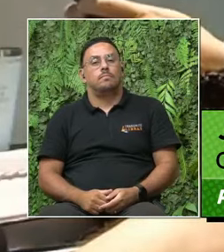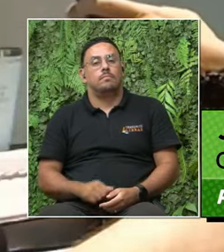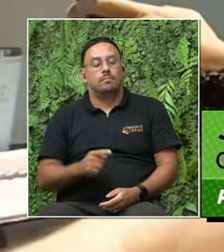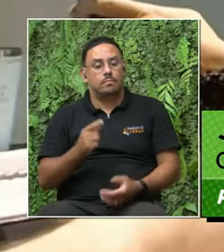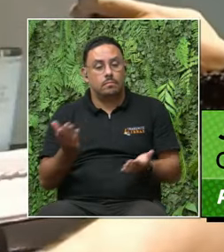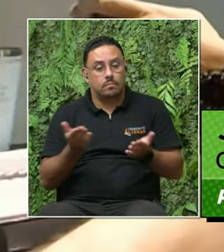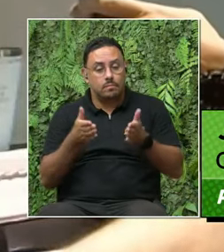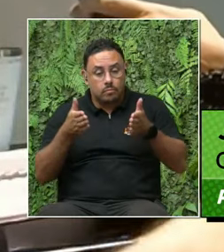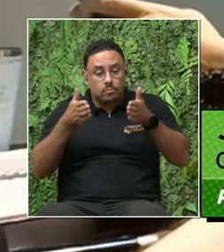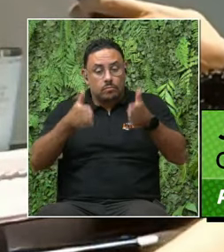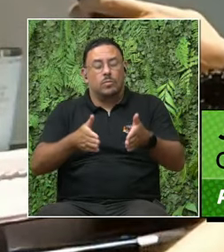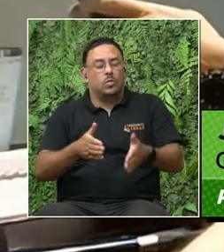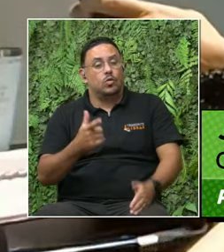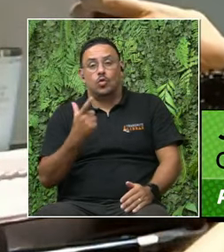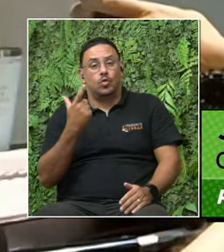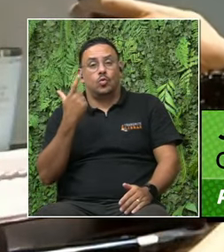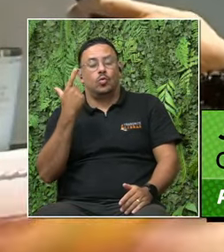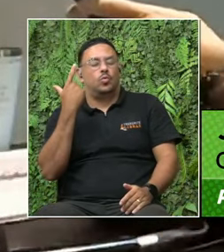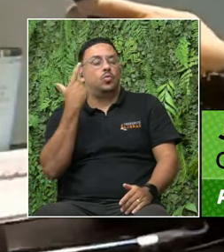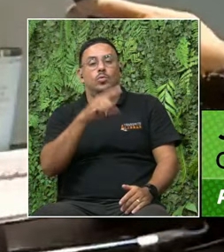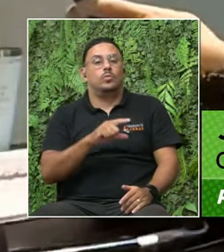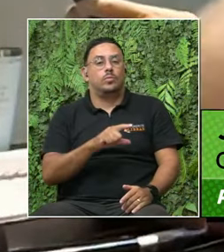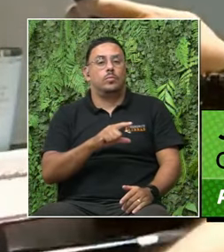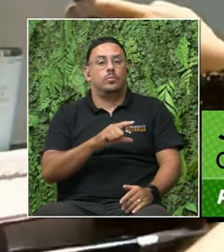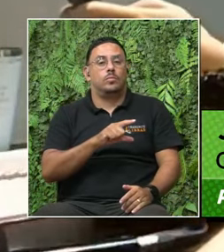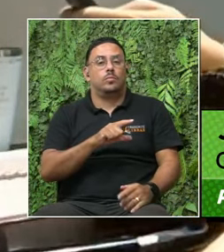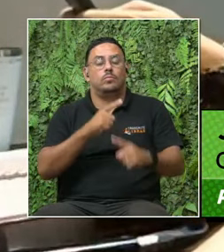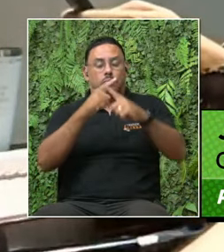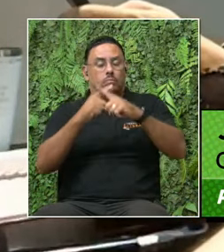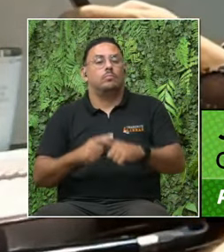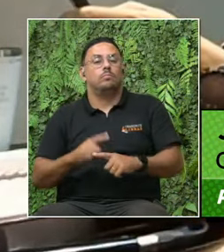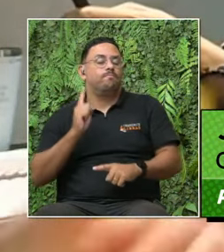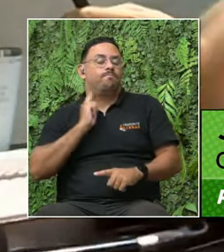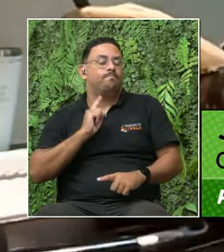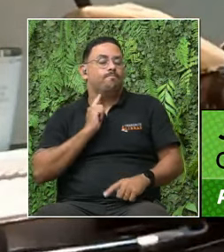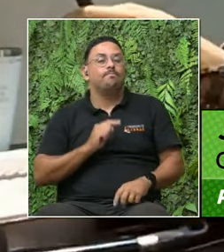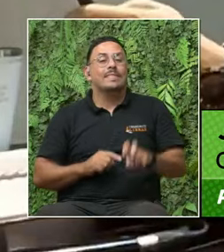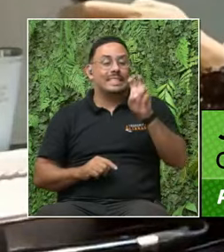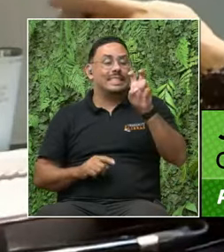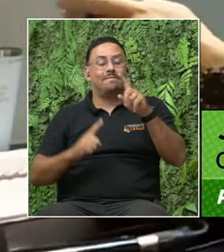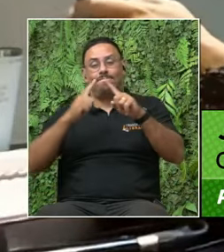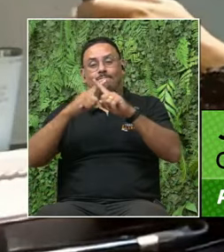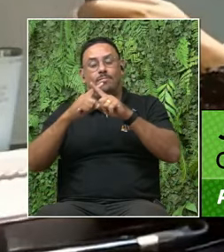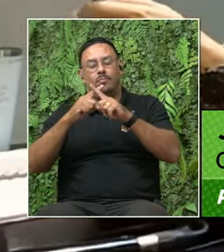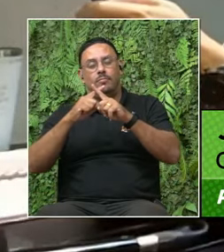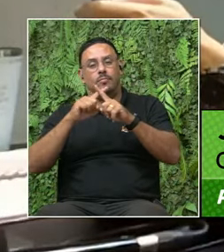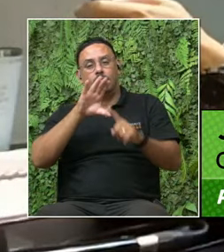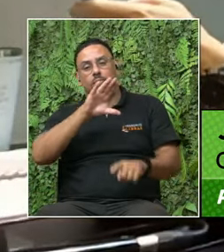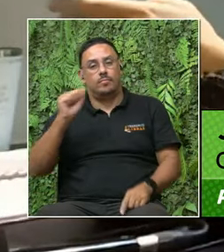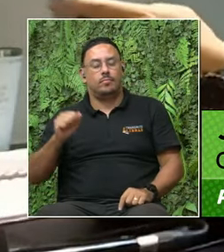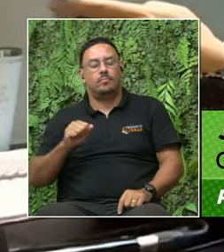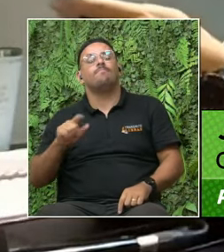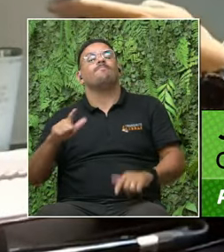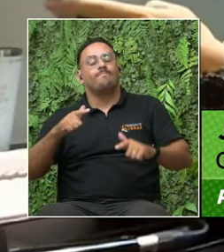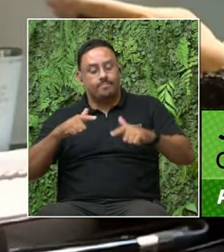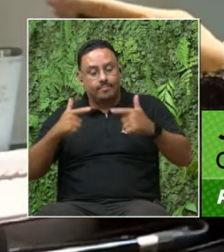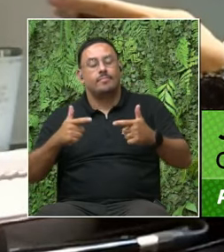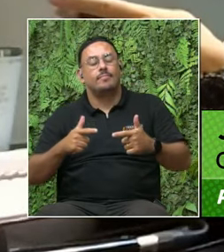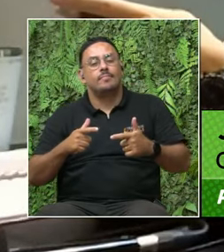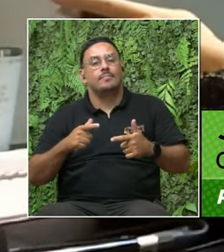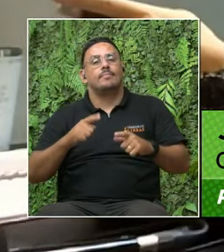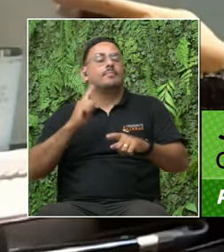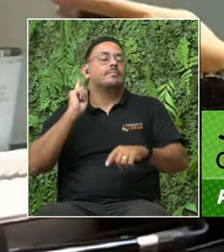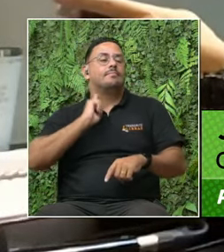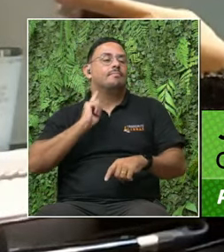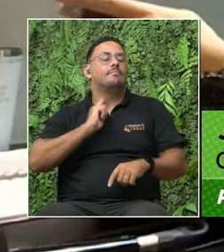desde você chegou ninguém conseguiu ganhar campeonato mineiro além do Gal hein velho penta campeão e pé quente né faz um tempo que Minas tem